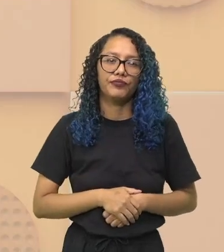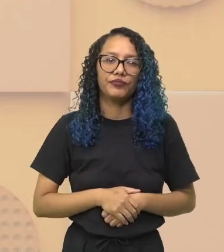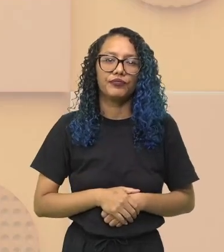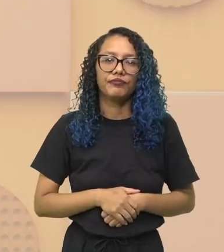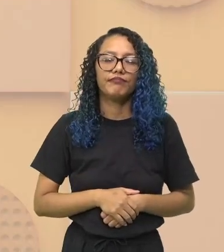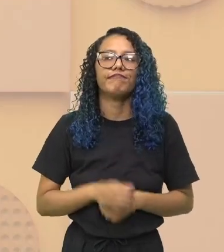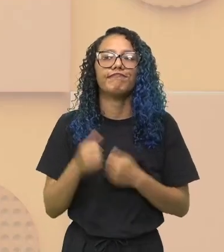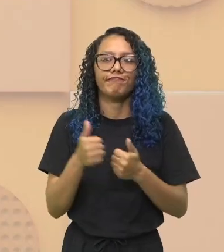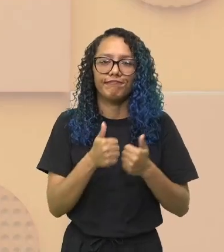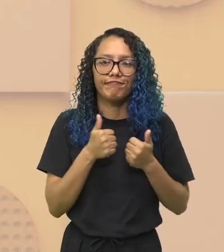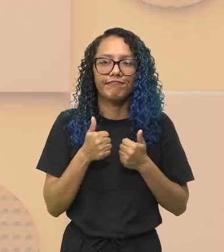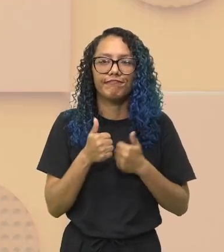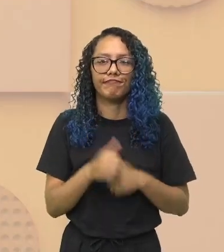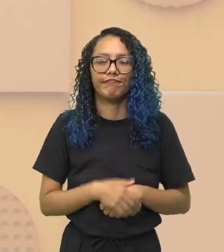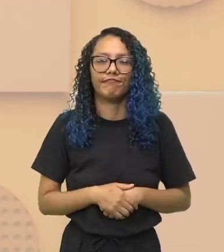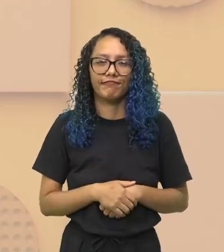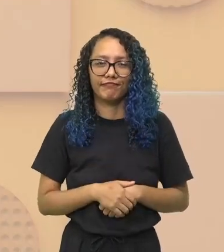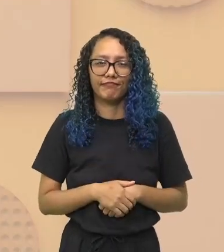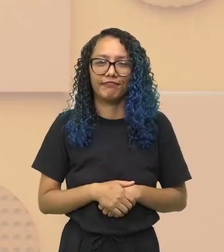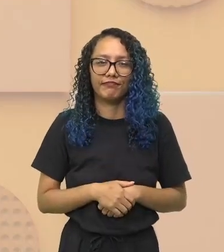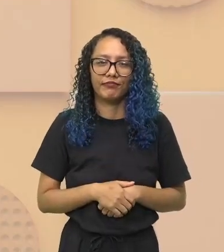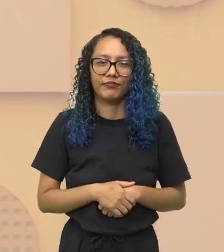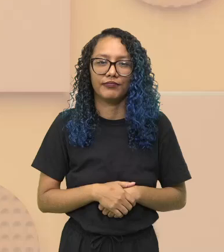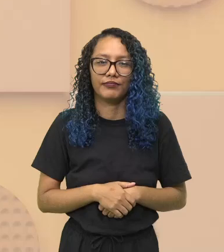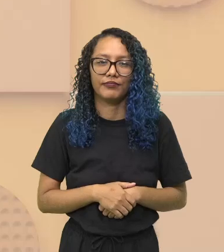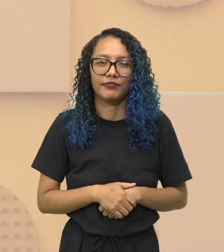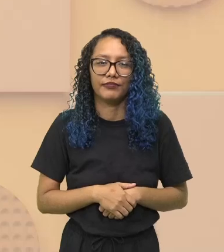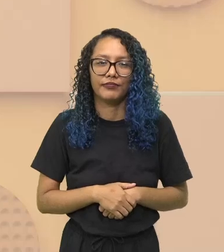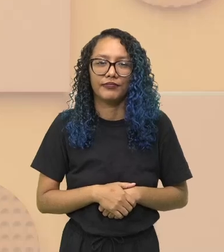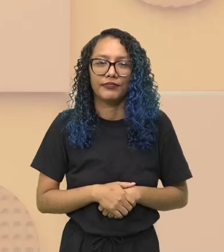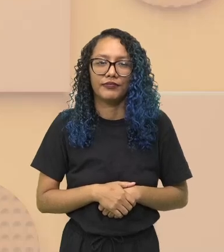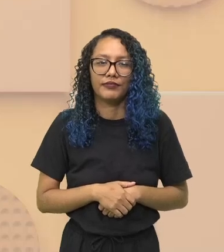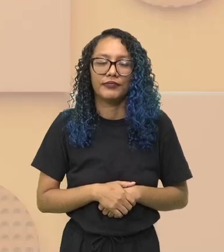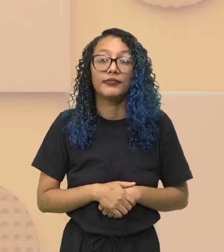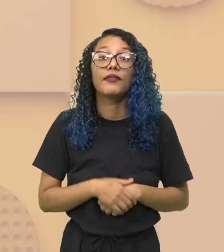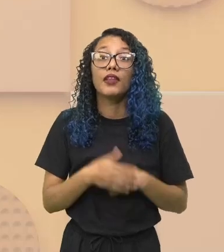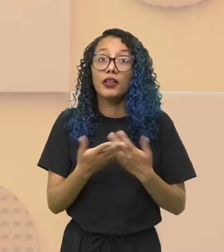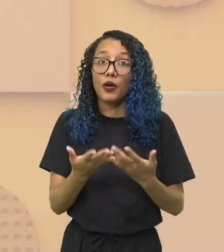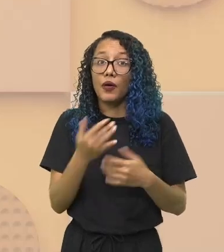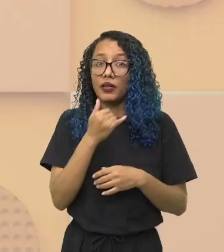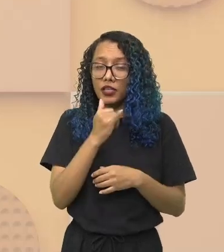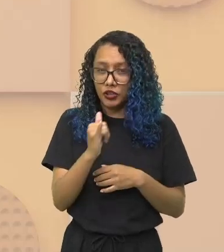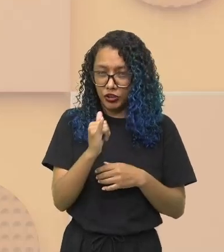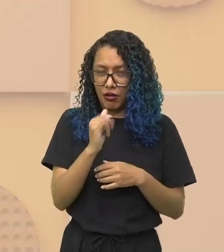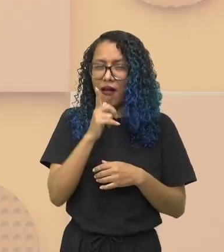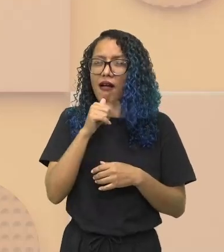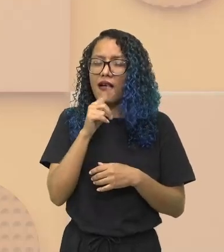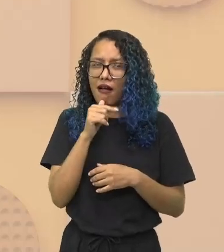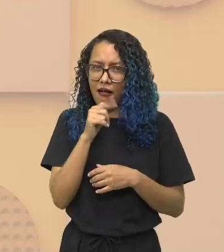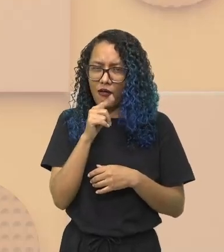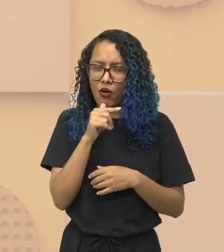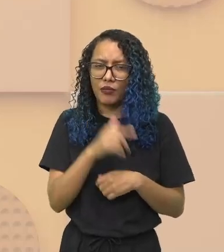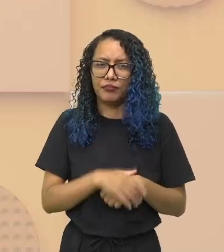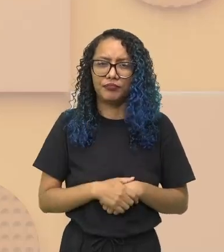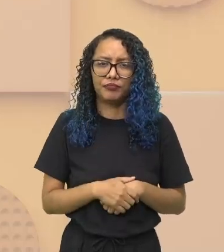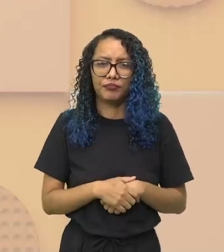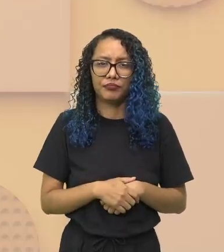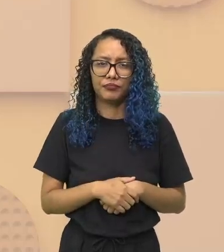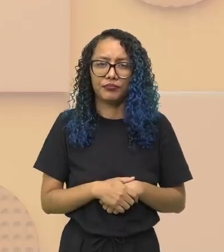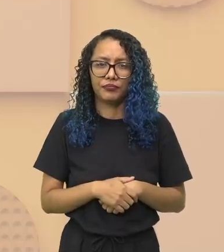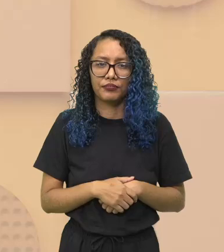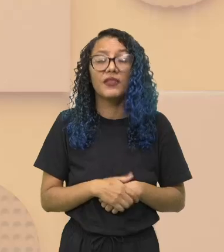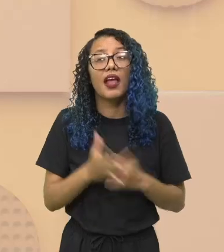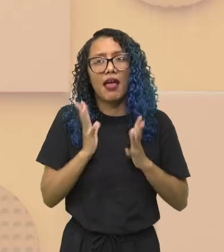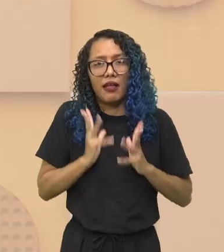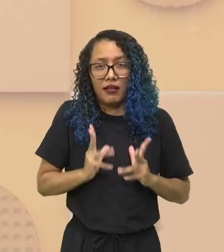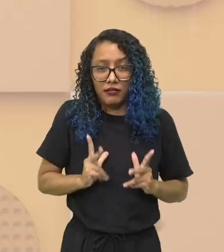Muito bem. Embora a energia hidrelétrica ela seja uma fonte de energia, né,